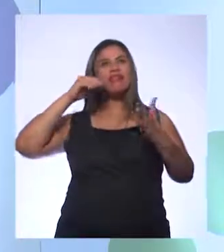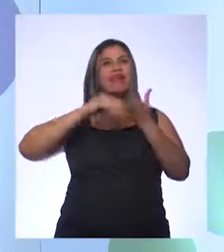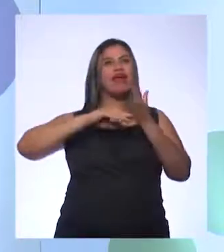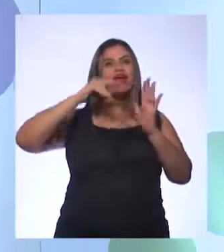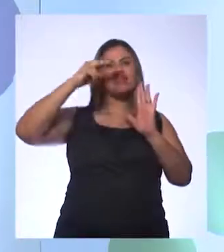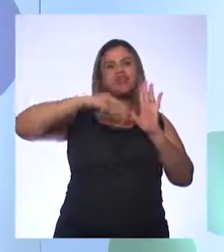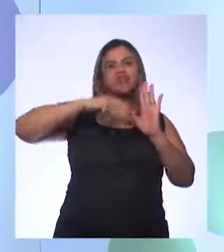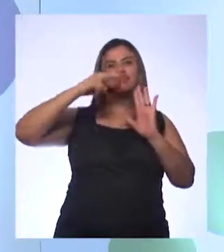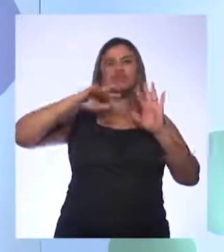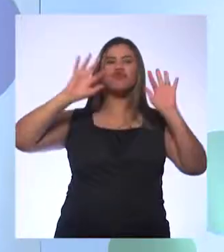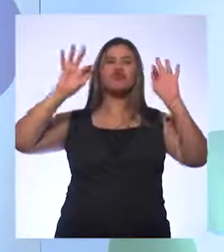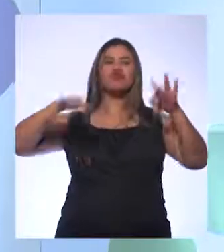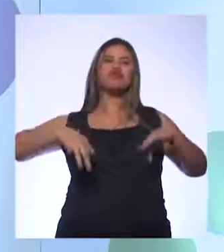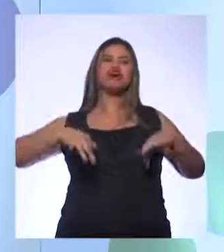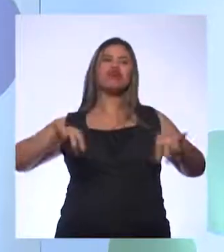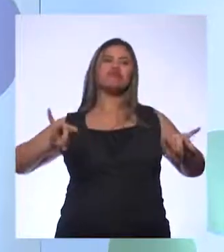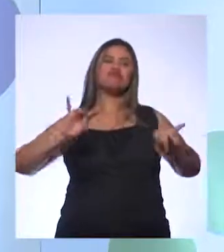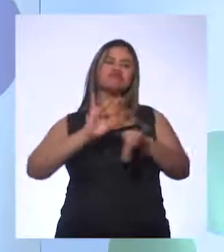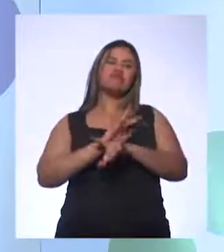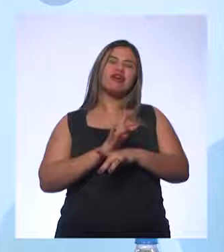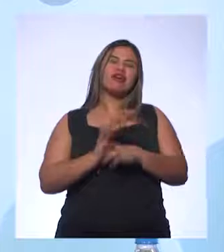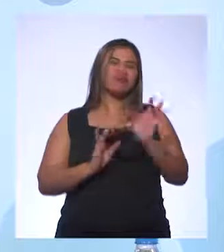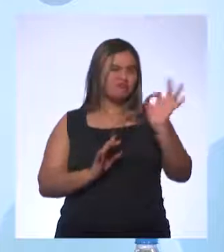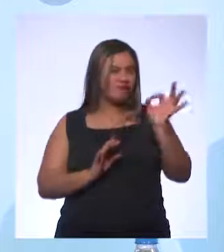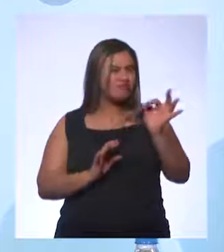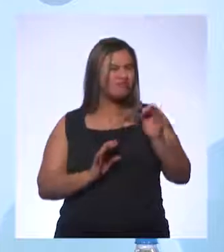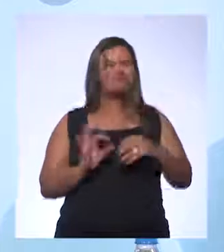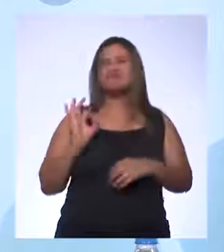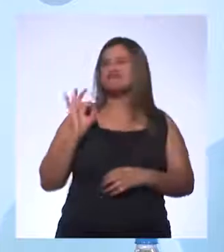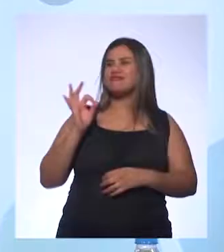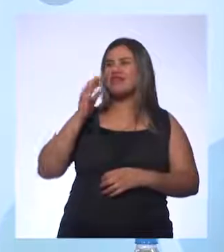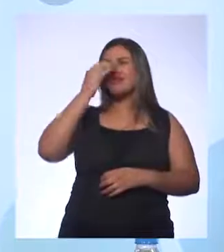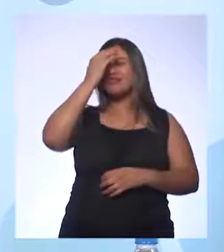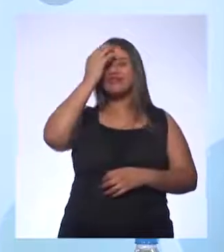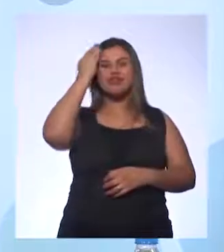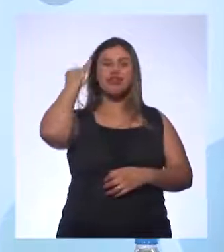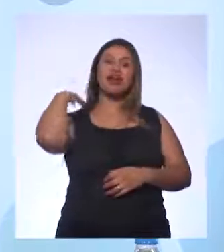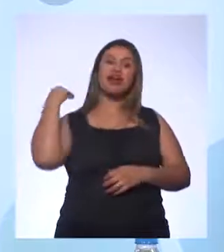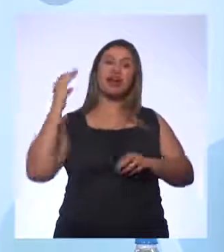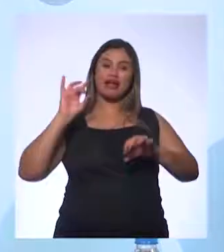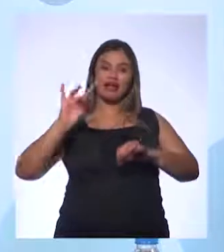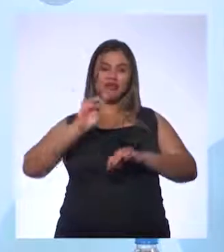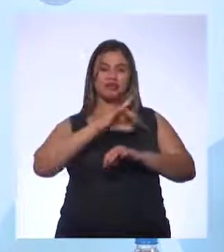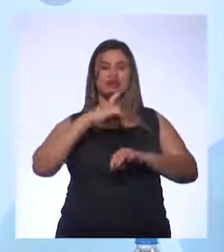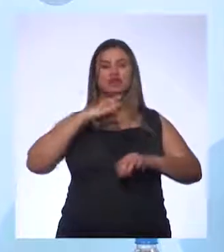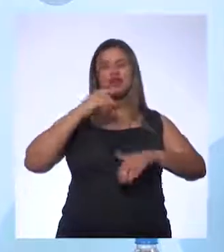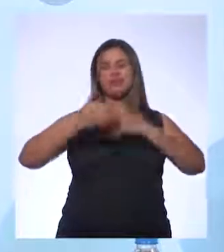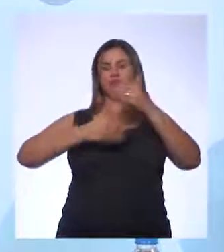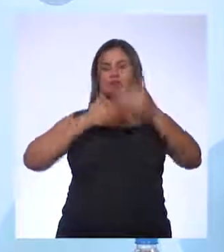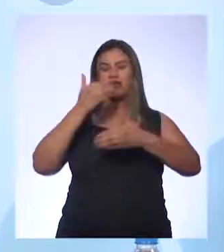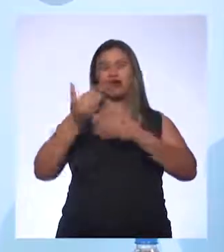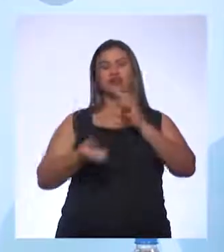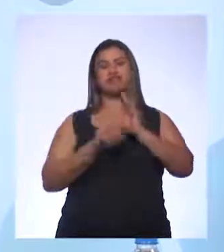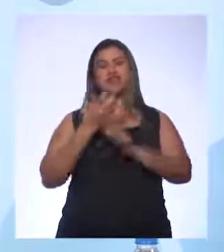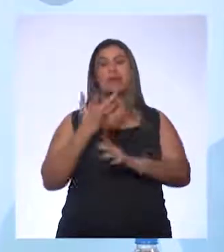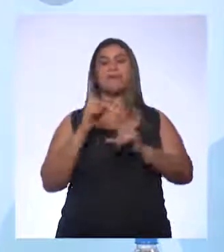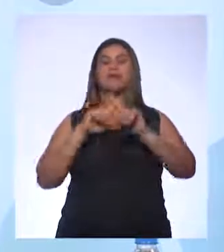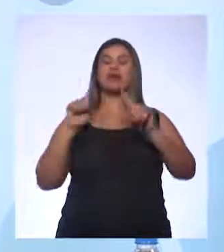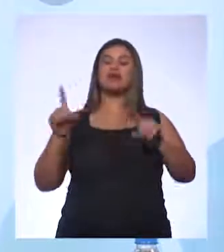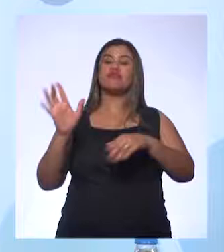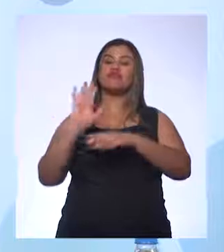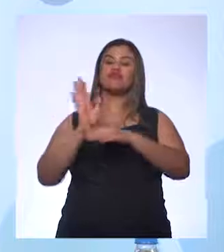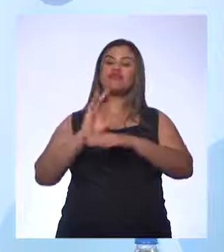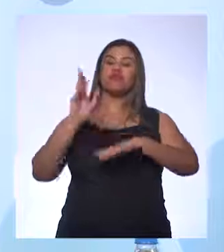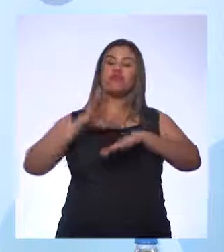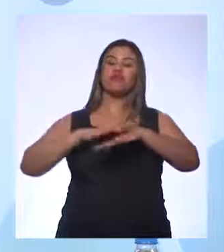final, né? A história pronta. É isso. Como que cada um vai ter o seu processo de criação. E eu trouxe um vídeo de um aluno,